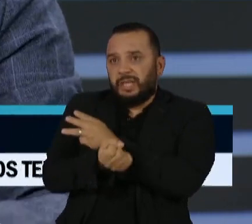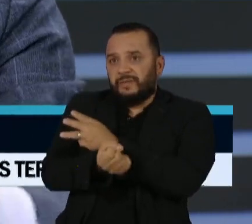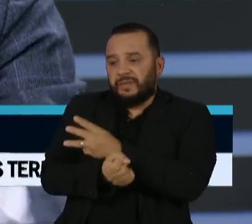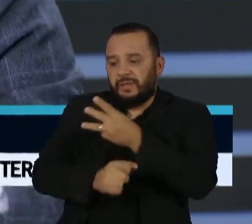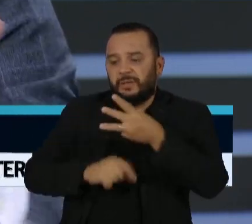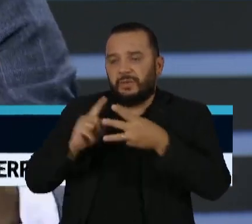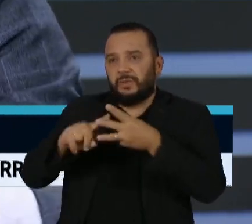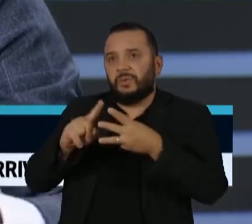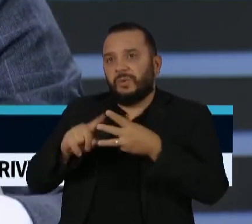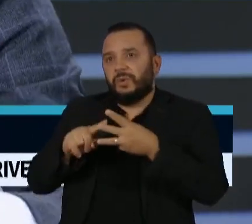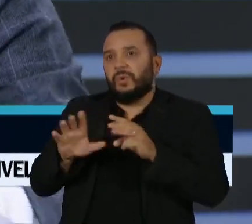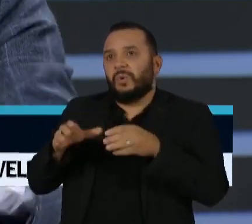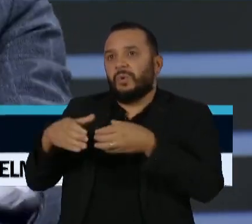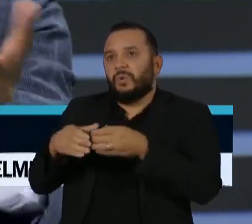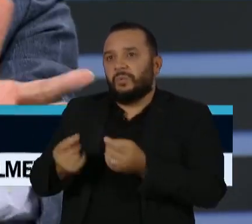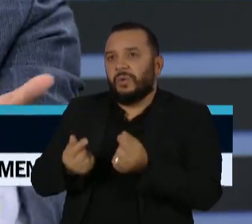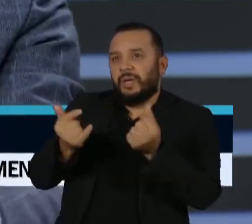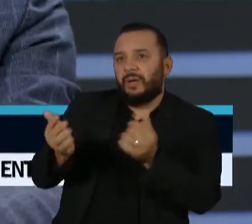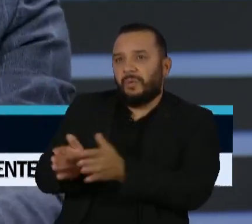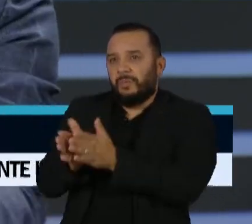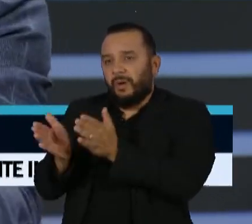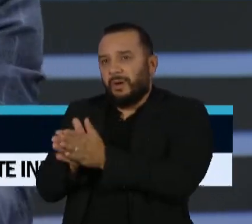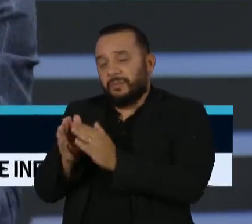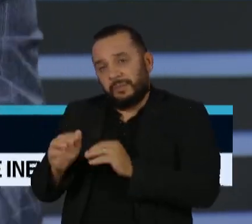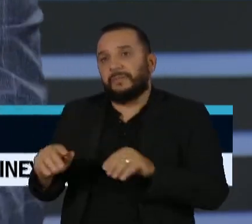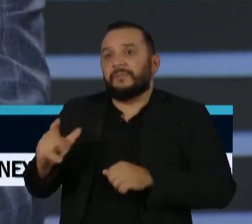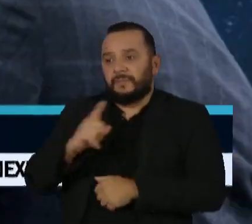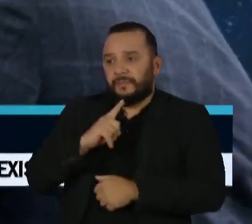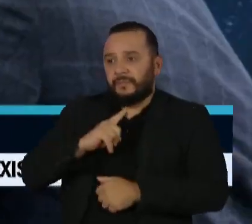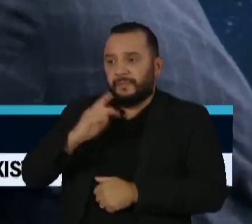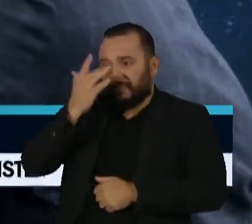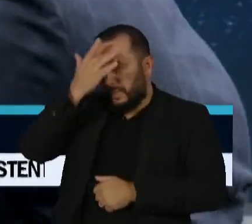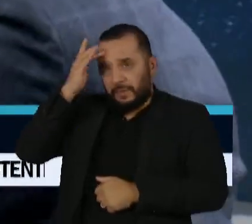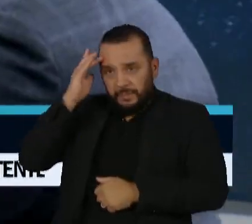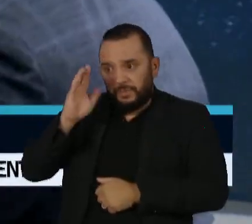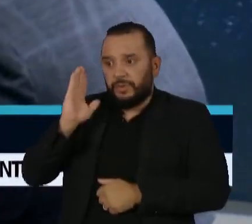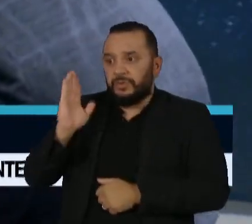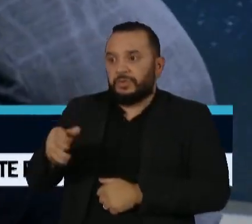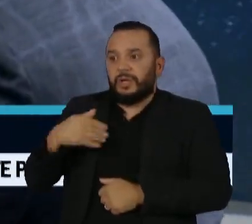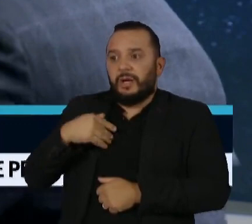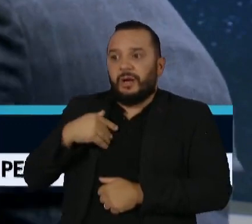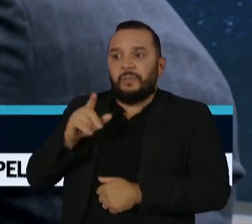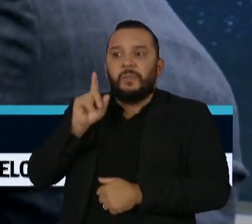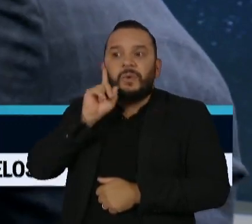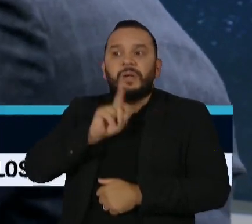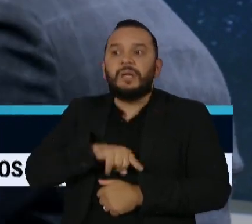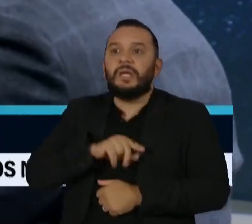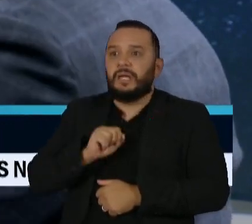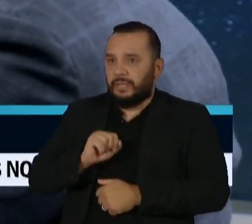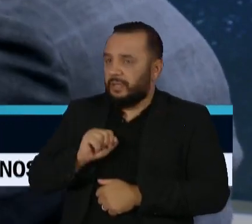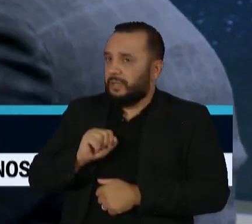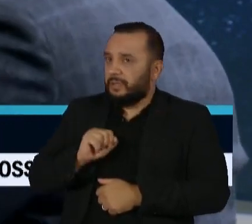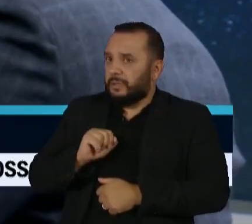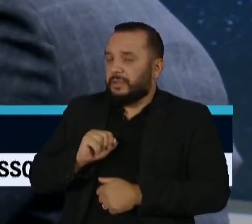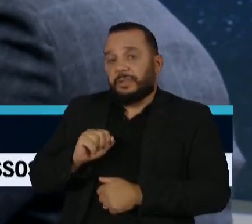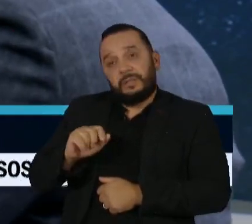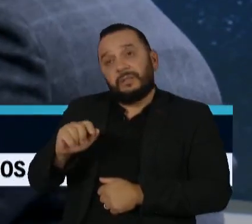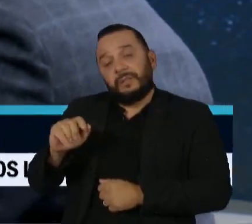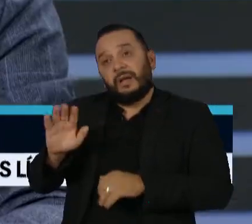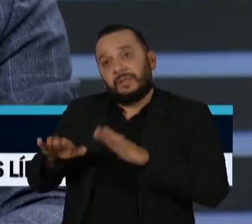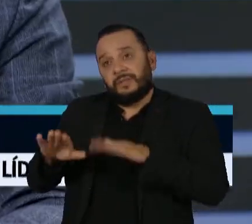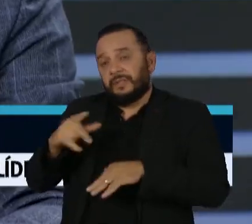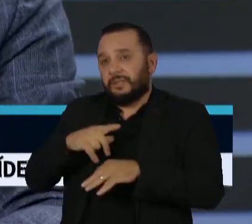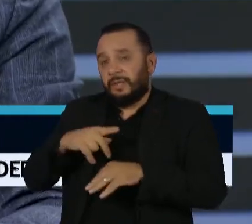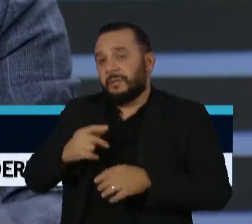classe, porque ele vai classificar pessoas pardas que vão ter mais alguns tipos de privilégio dependendo do país que a gente